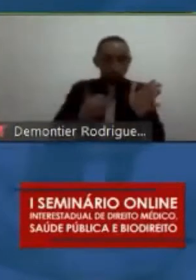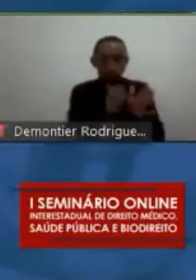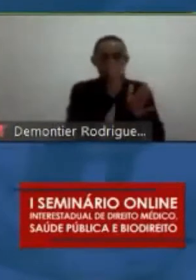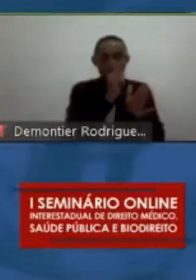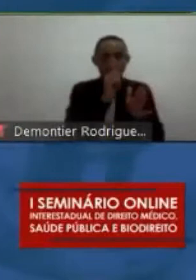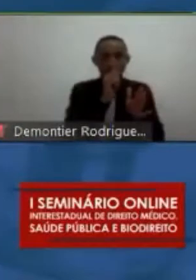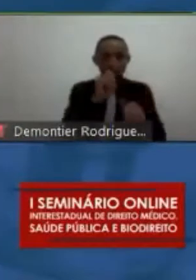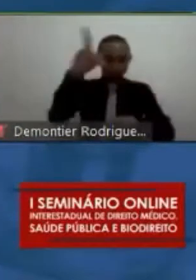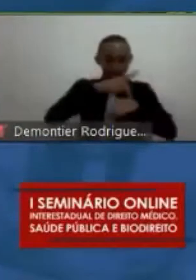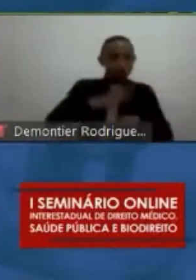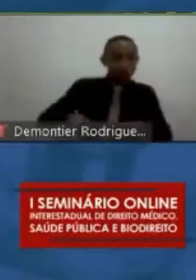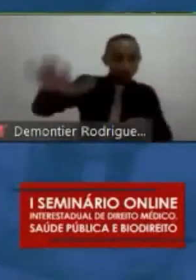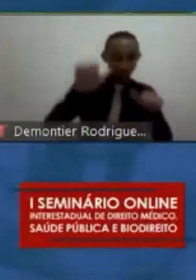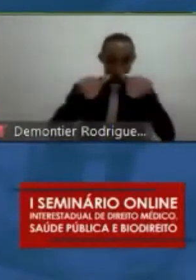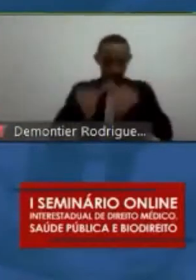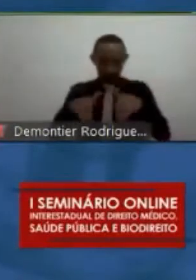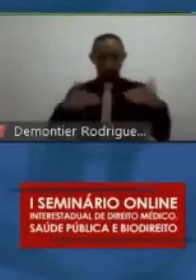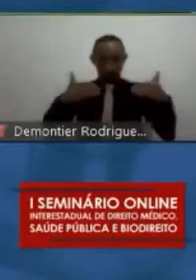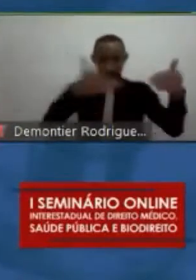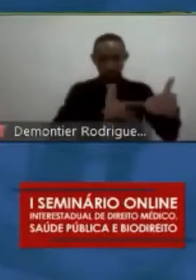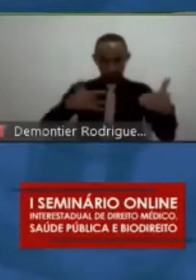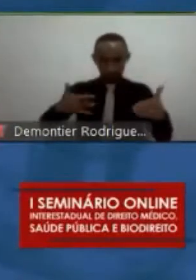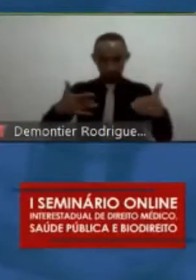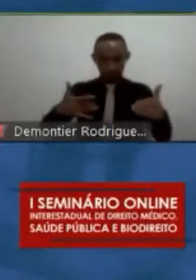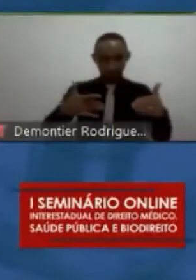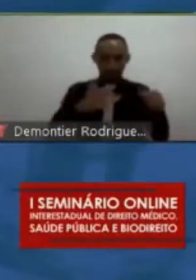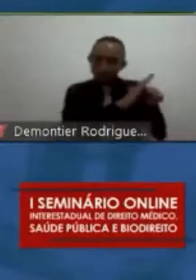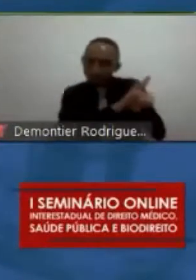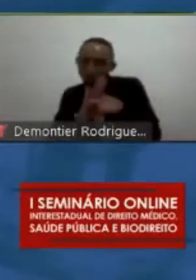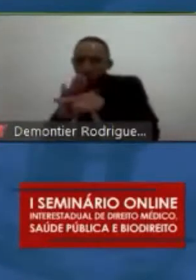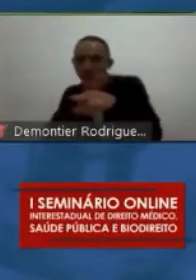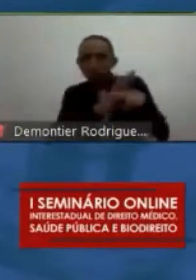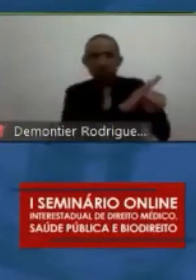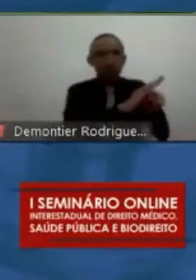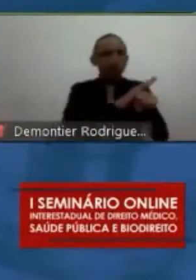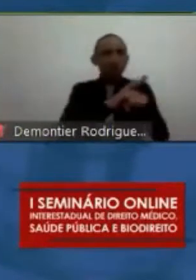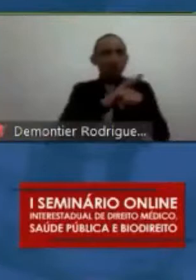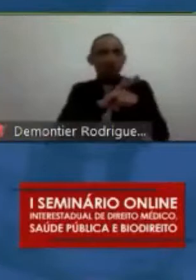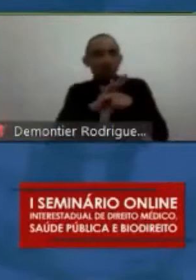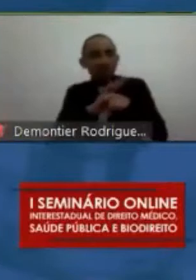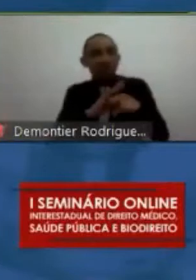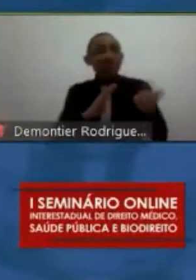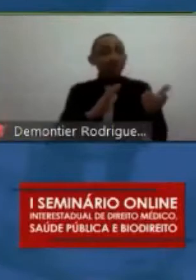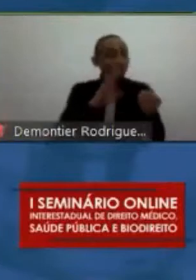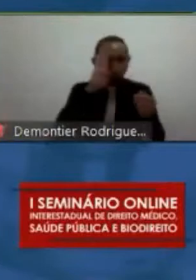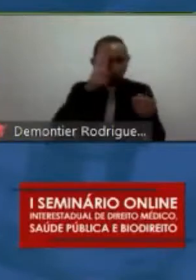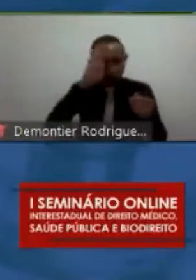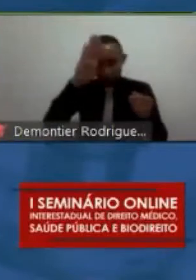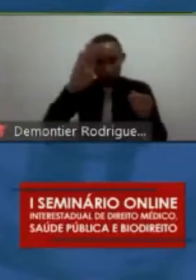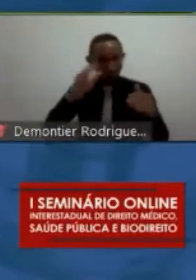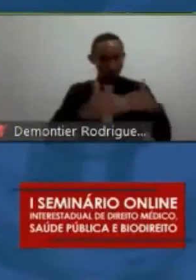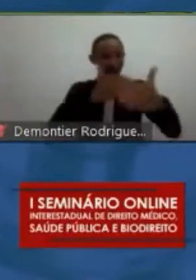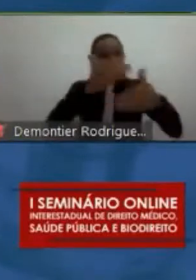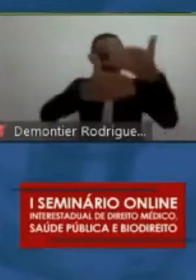como se nós tivéssemos aqui o Ministério da Saúde e a Anvisa padronizando este atendimento, como sendo o nosso padrão ouro daqui para